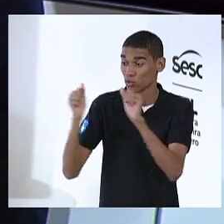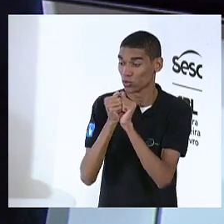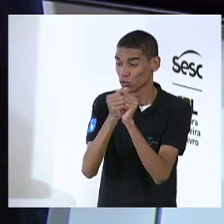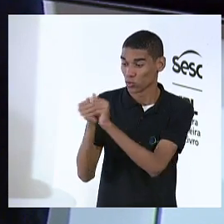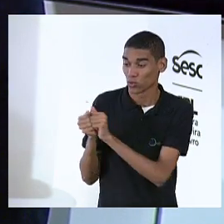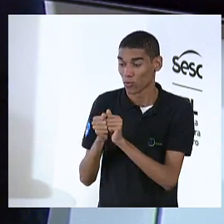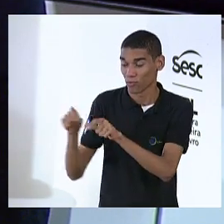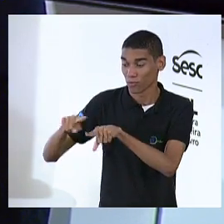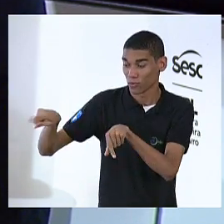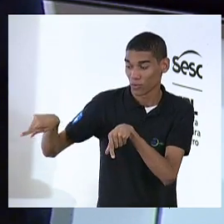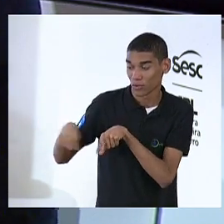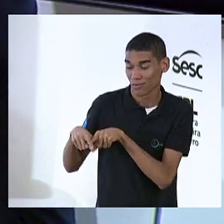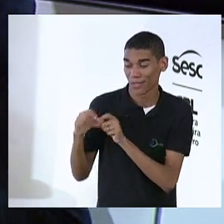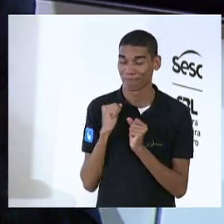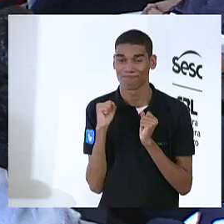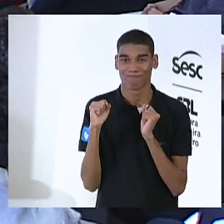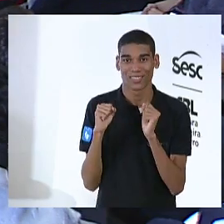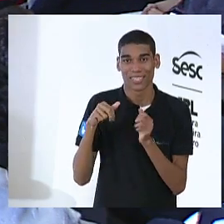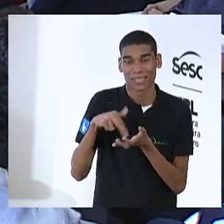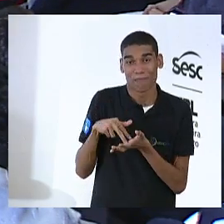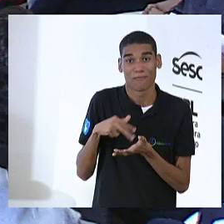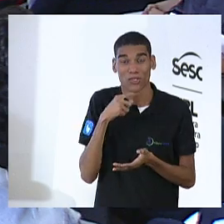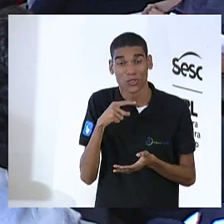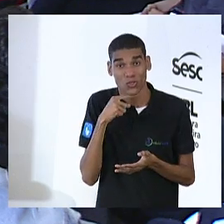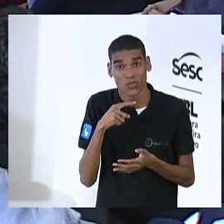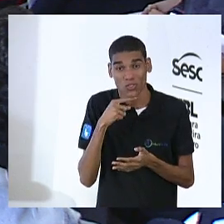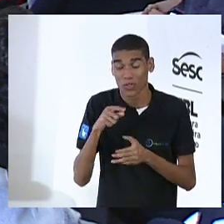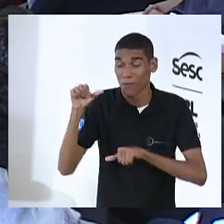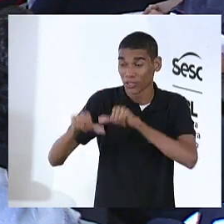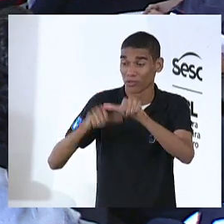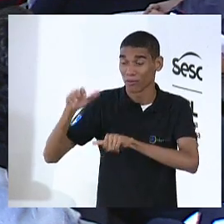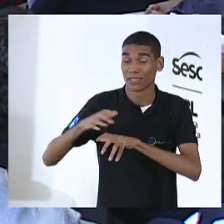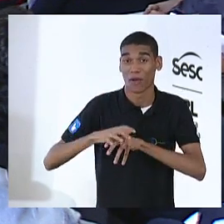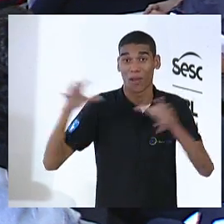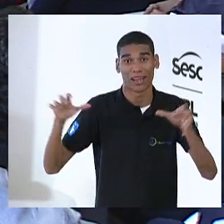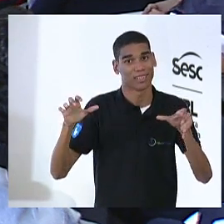que ninguém consegue se mexer, nenhuma transformação grande vai acontecer.